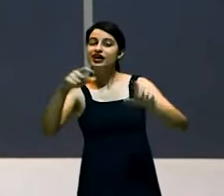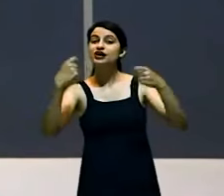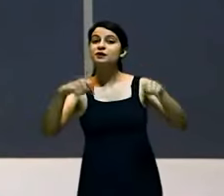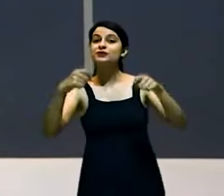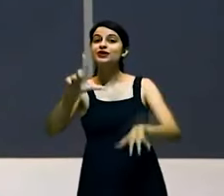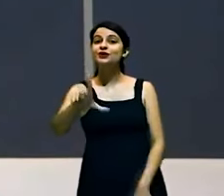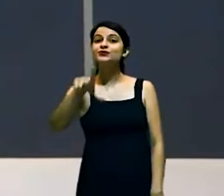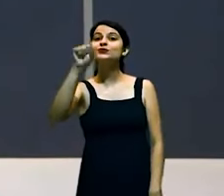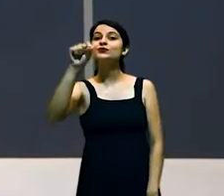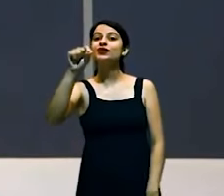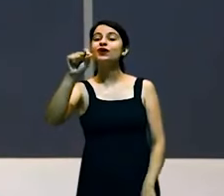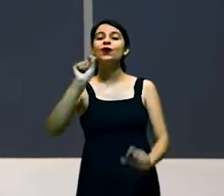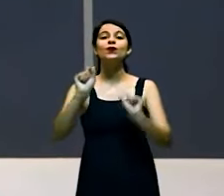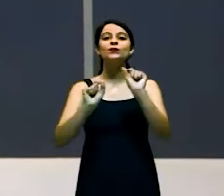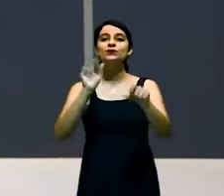é prioridade.